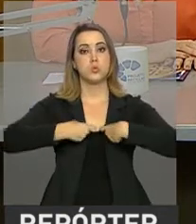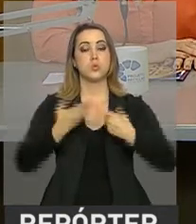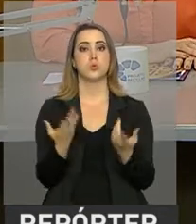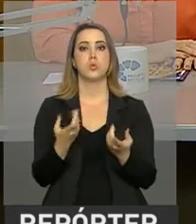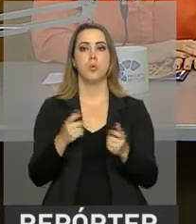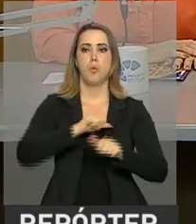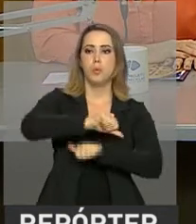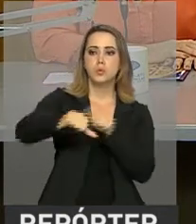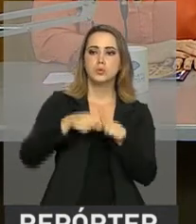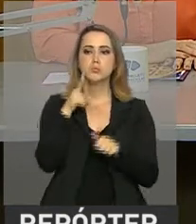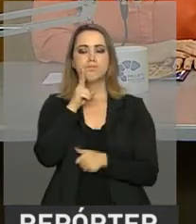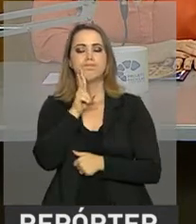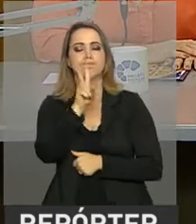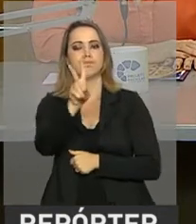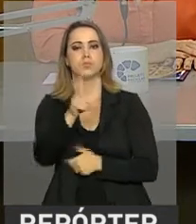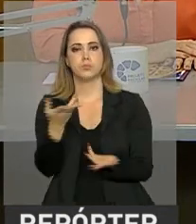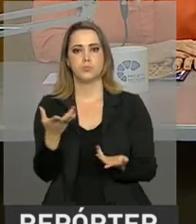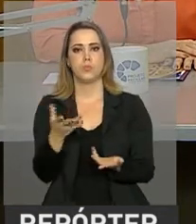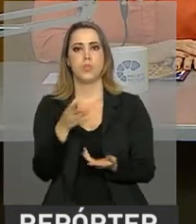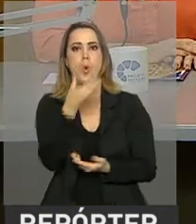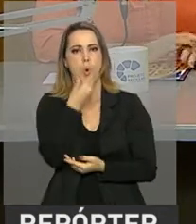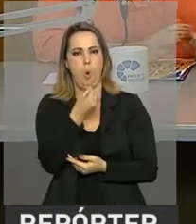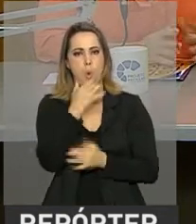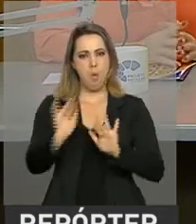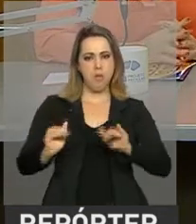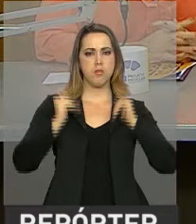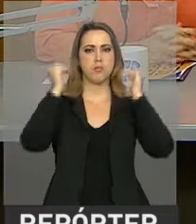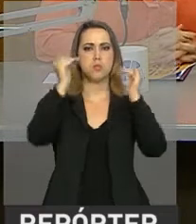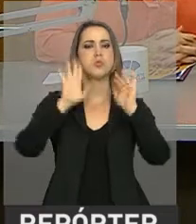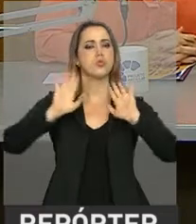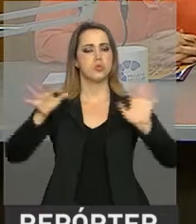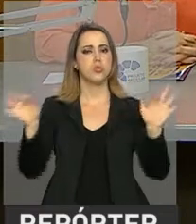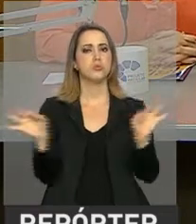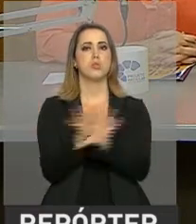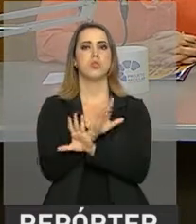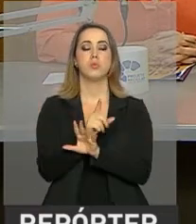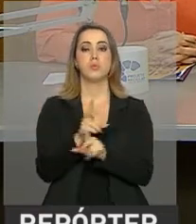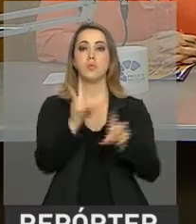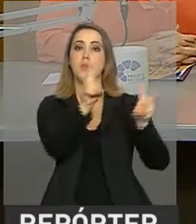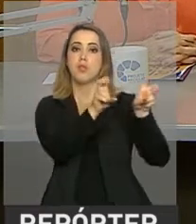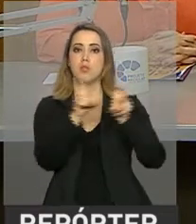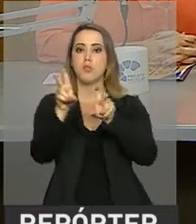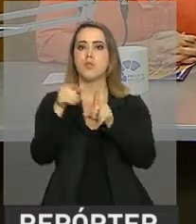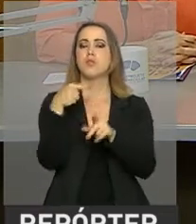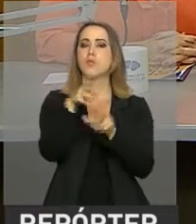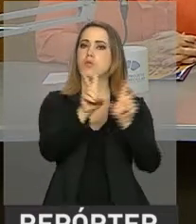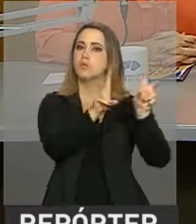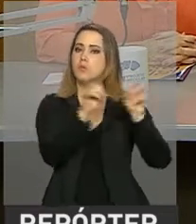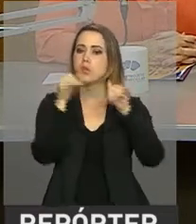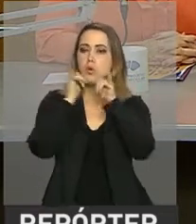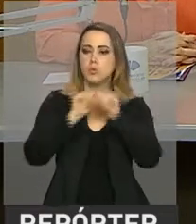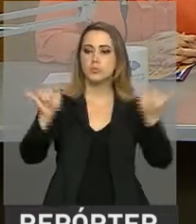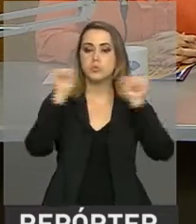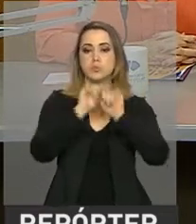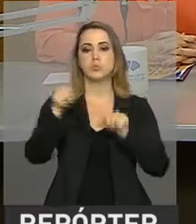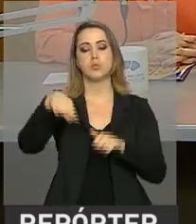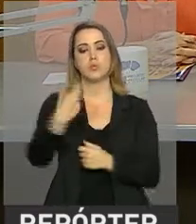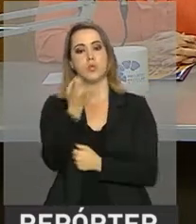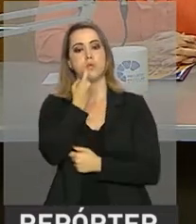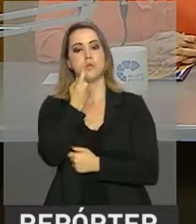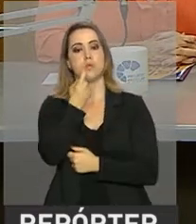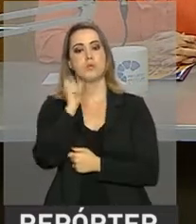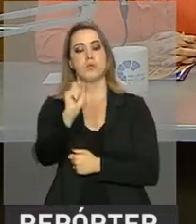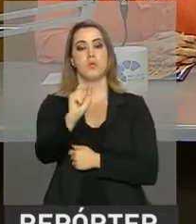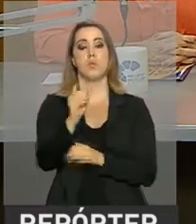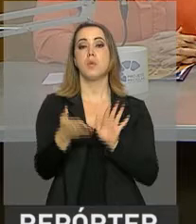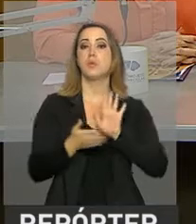mundo. Machismo. Já passou da hora. Frases como essas fazem parte da campanha lançada nesta sexta-feira